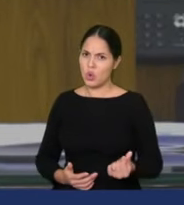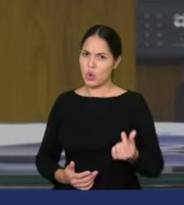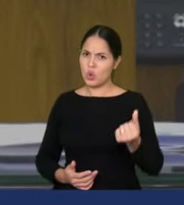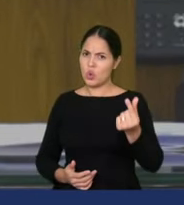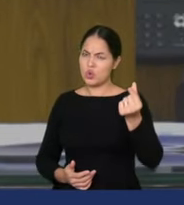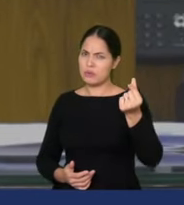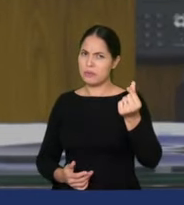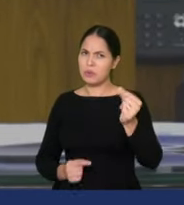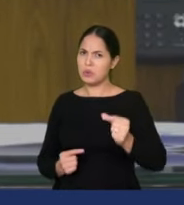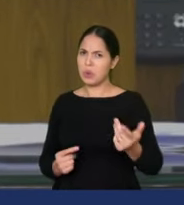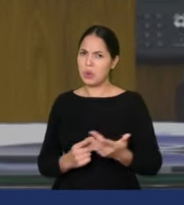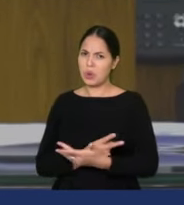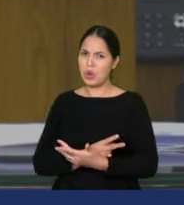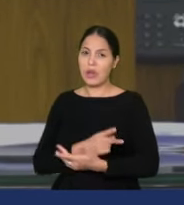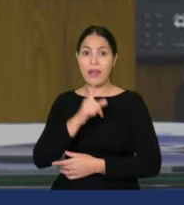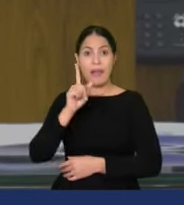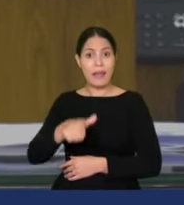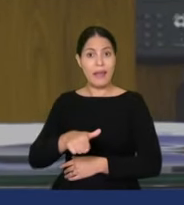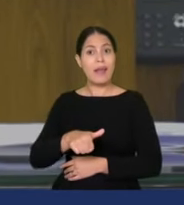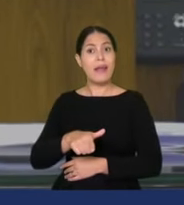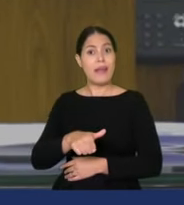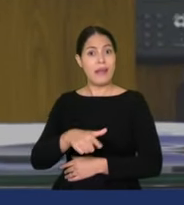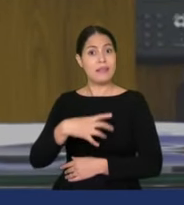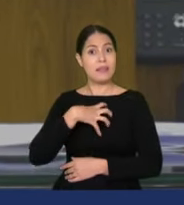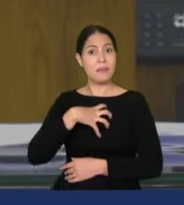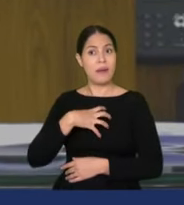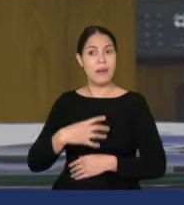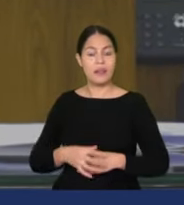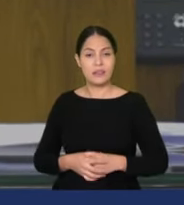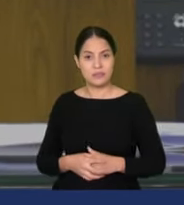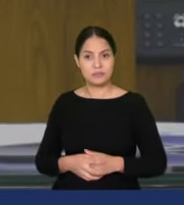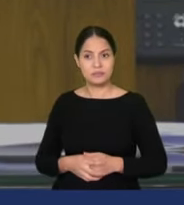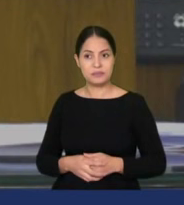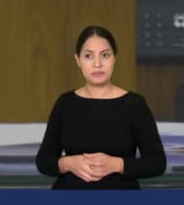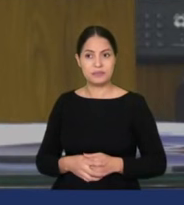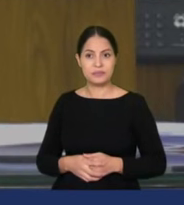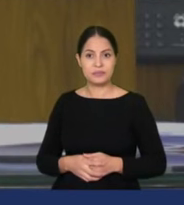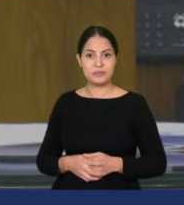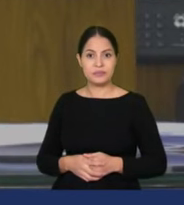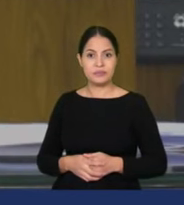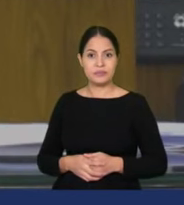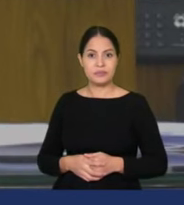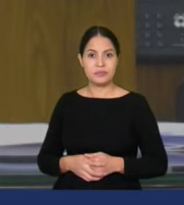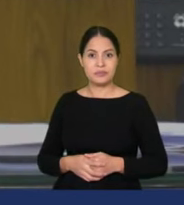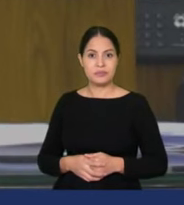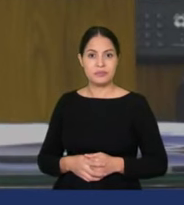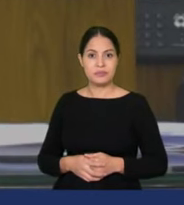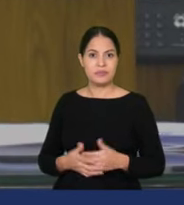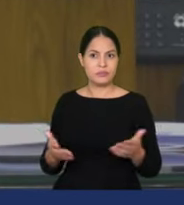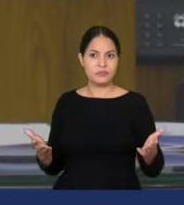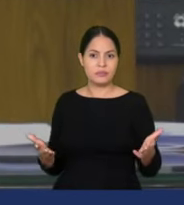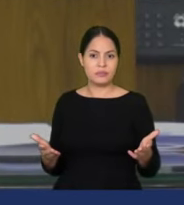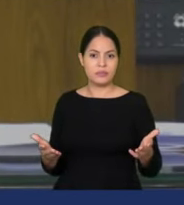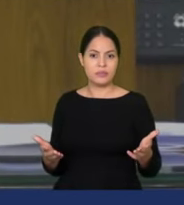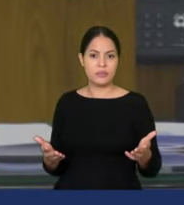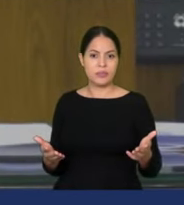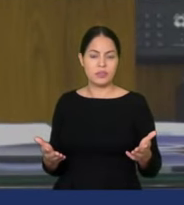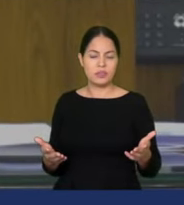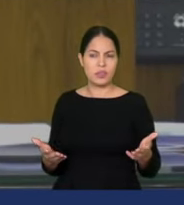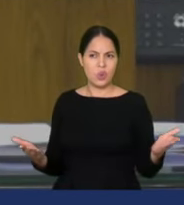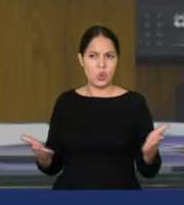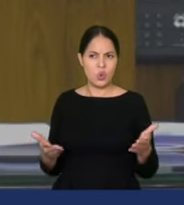na Bahia, infelizmente, estão lá mostrando claramente a realidade de privatização.